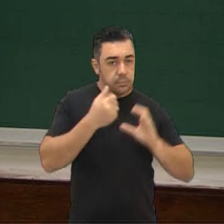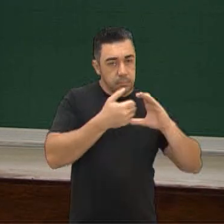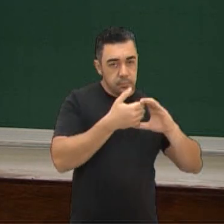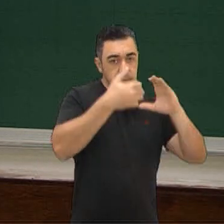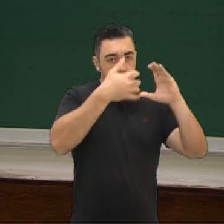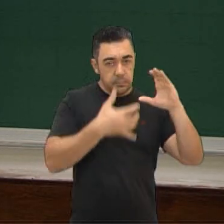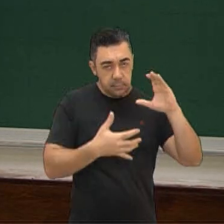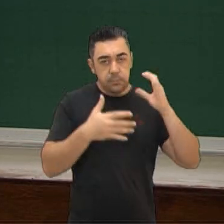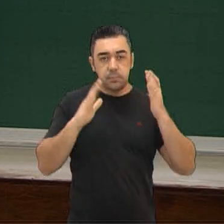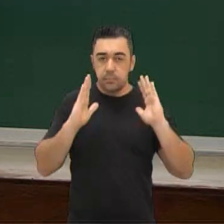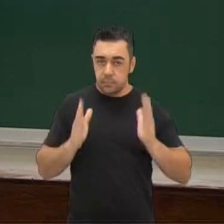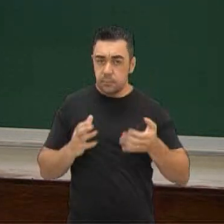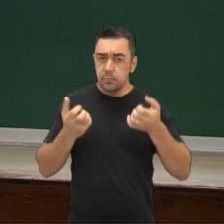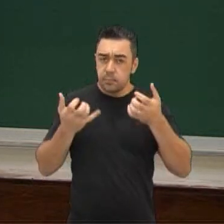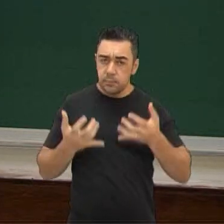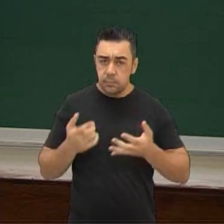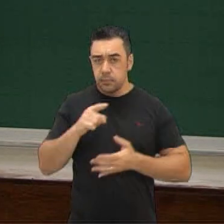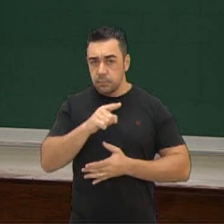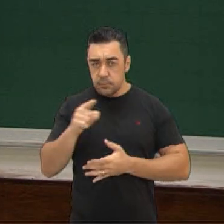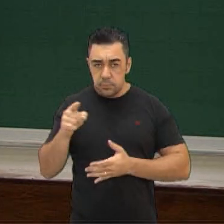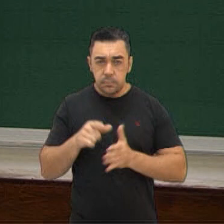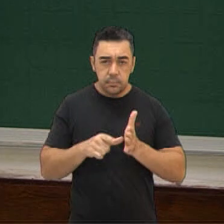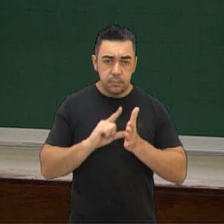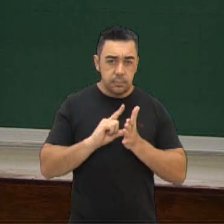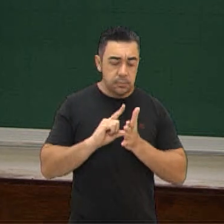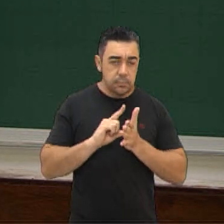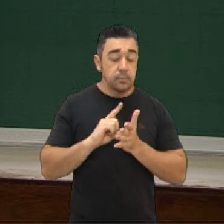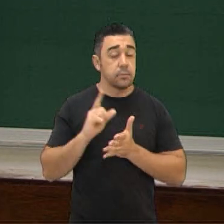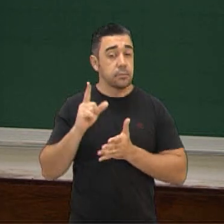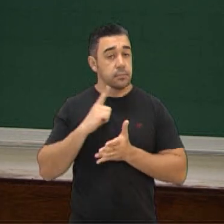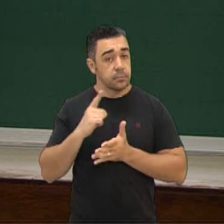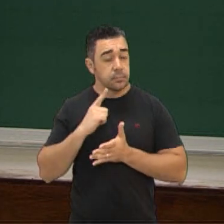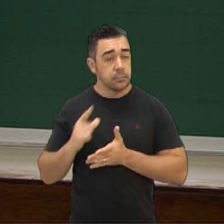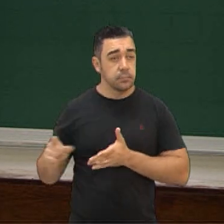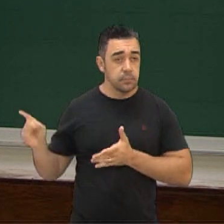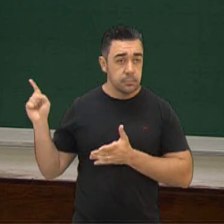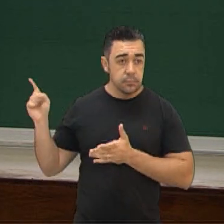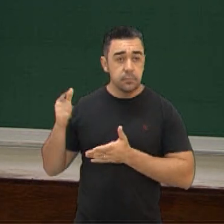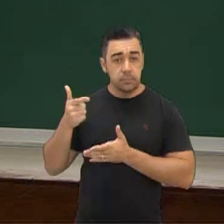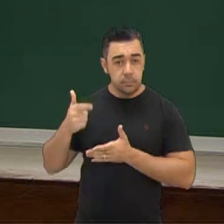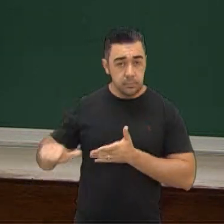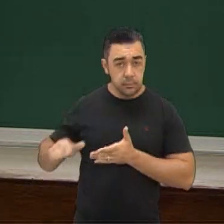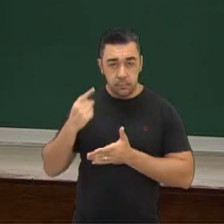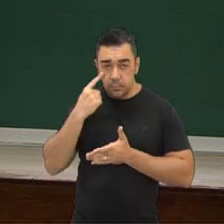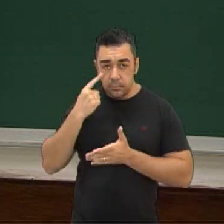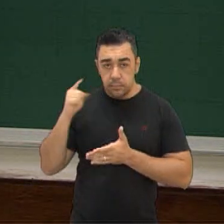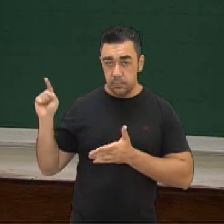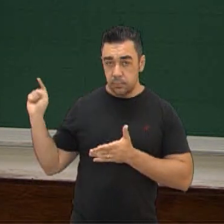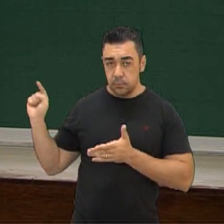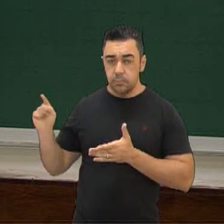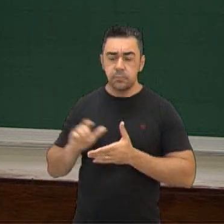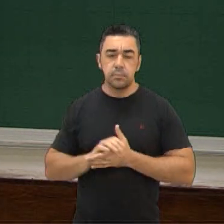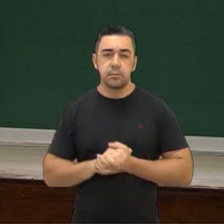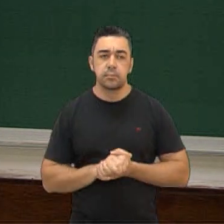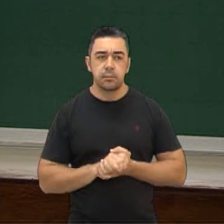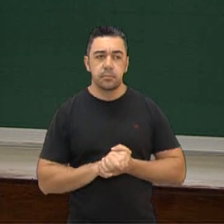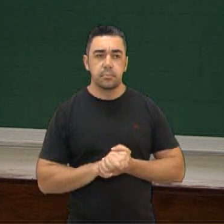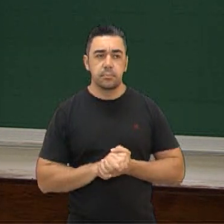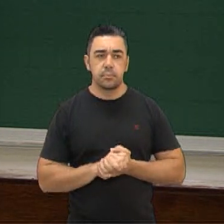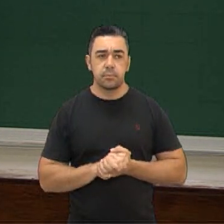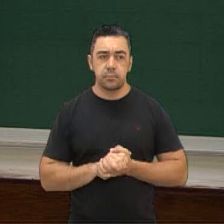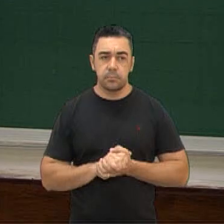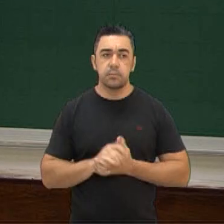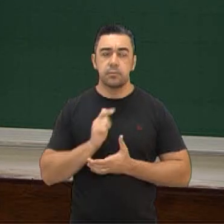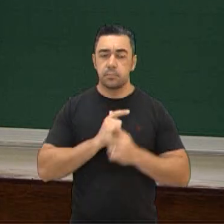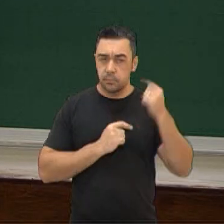que eu já comentei lá no início, naquela primeira capa, mas a gente vai ver novamente, né? Então, nós teremos aqui